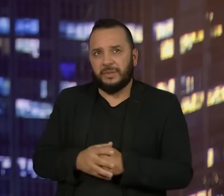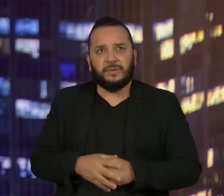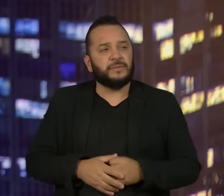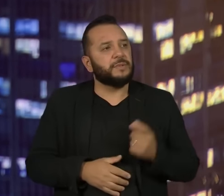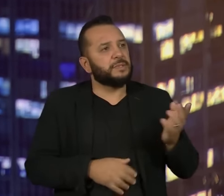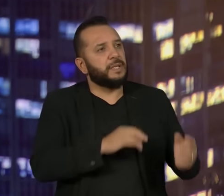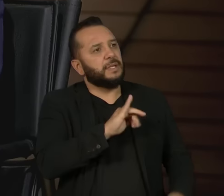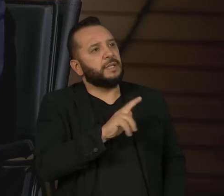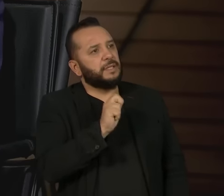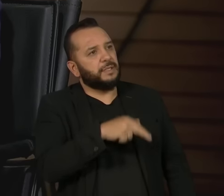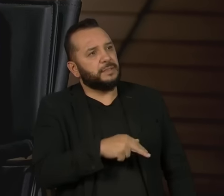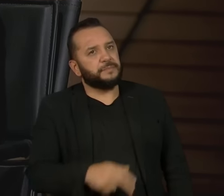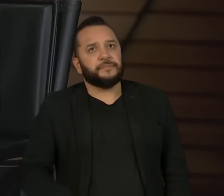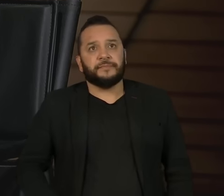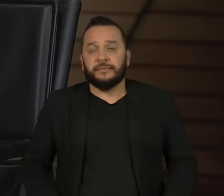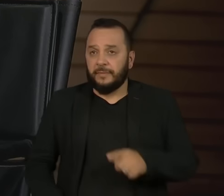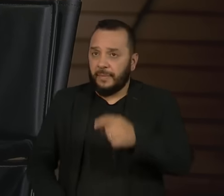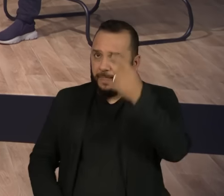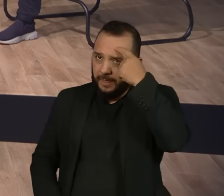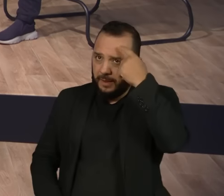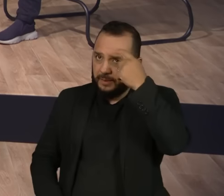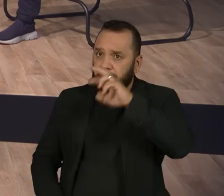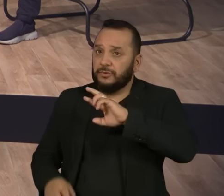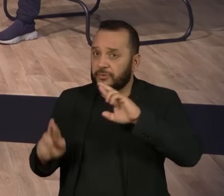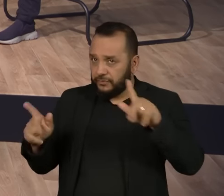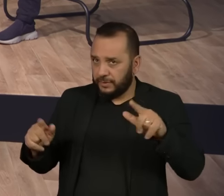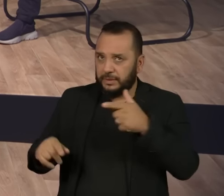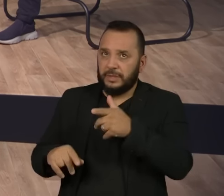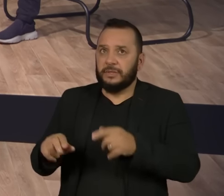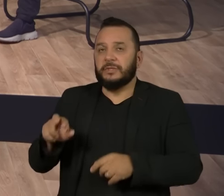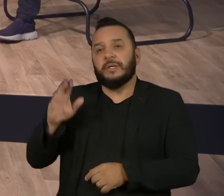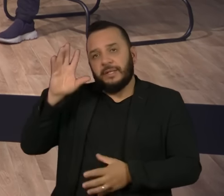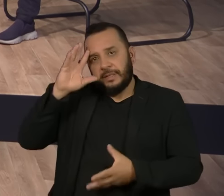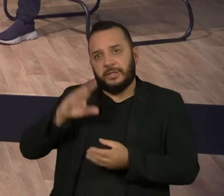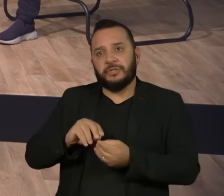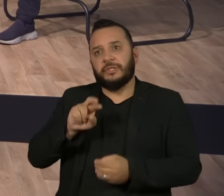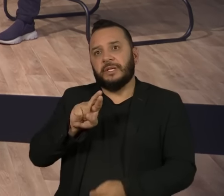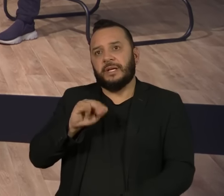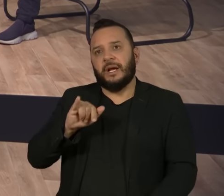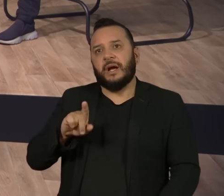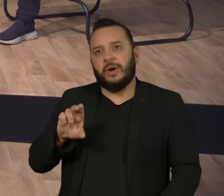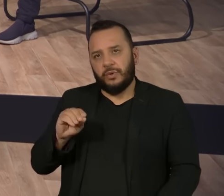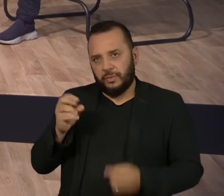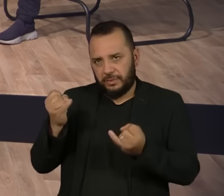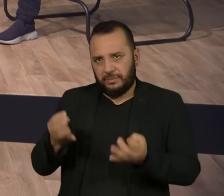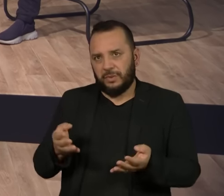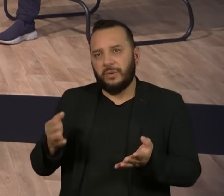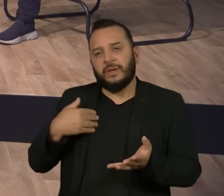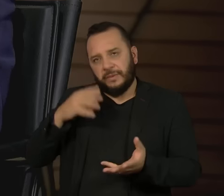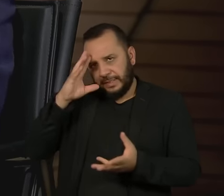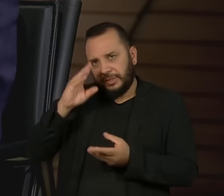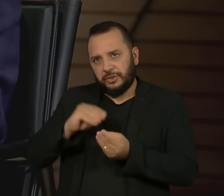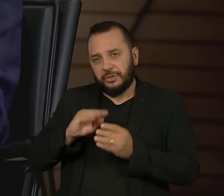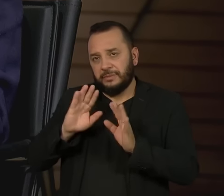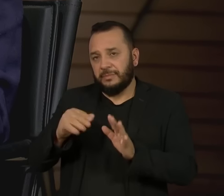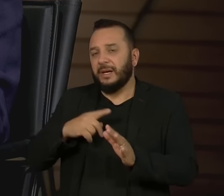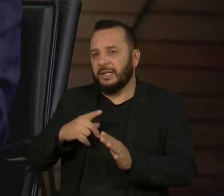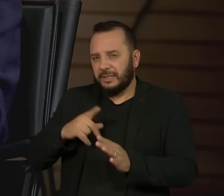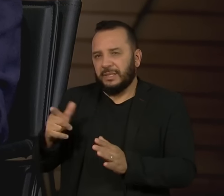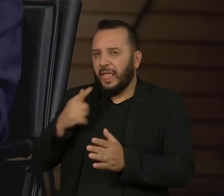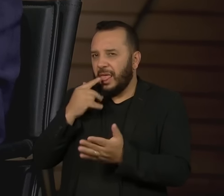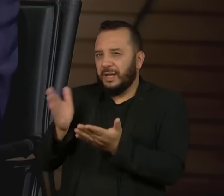Ilan? Eu acho um pouquinho diferente. Eu entendo o que o Ricardo está falando, mas, assim, claro, uma obra